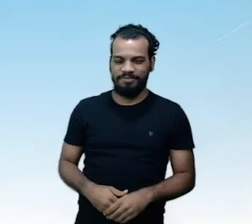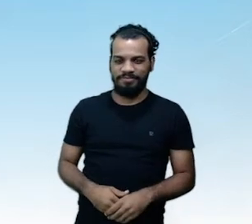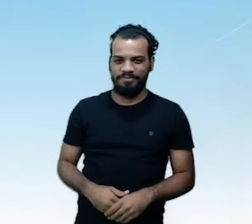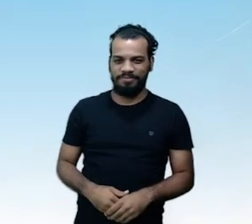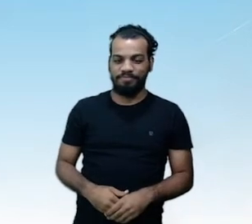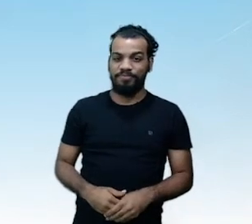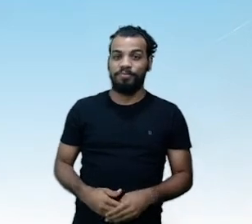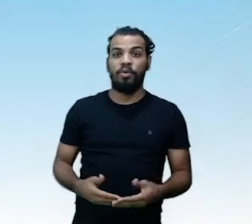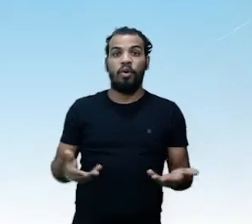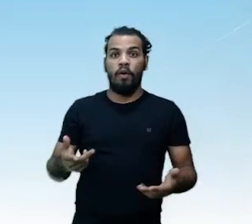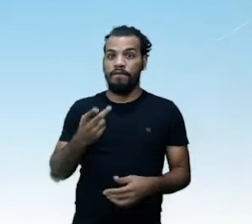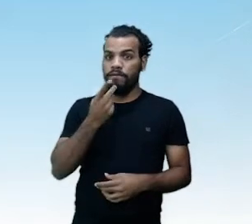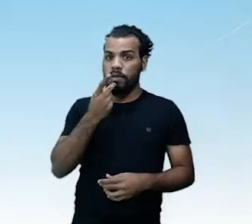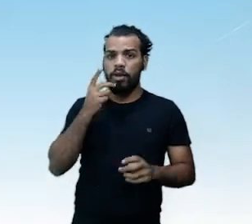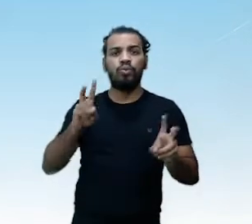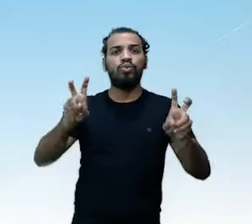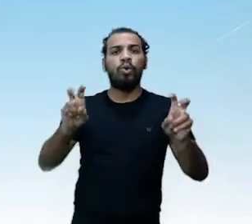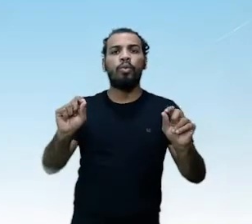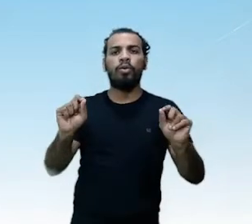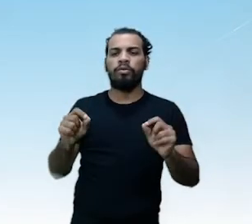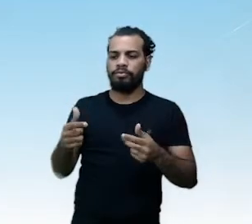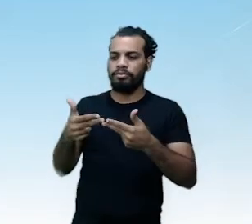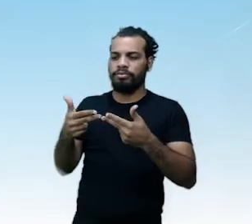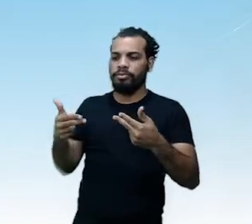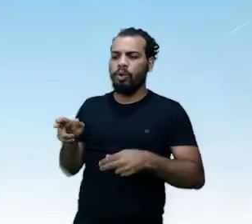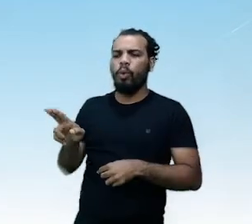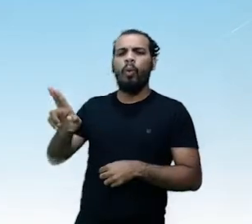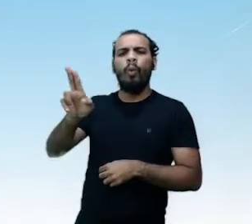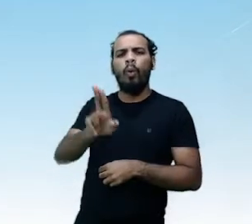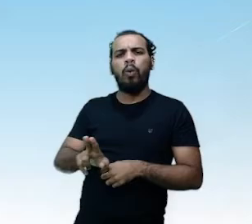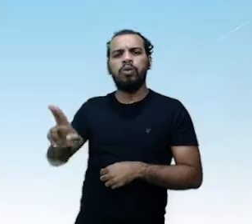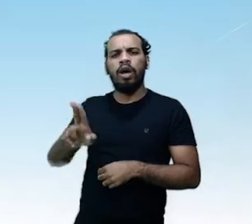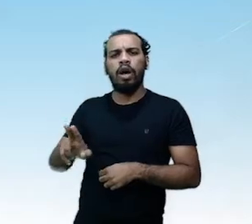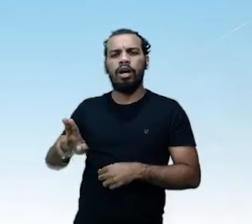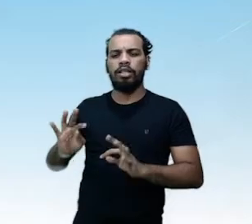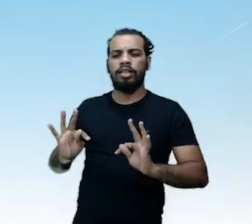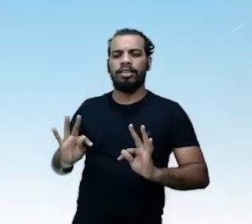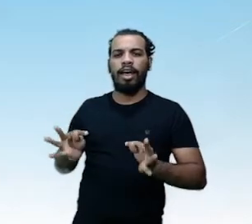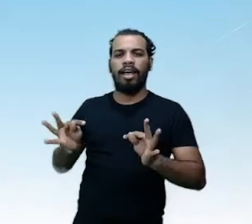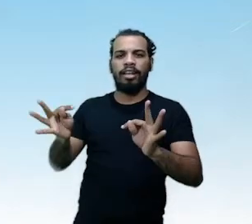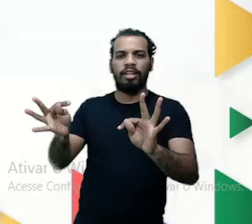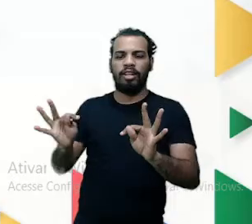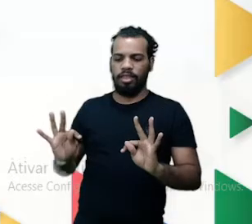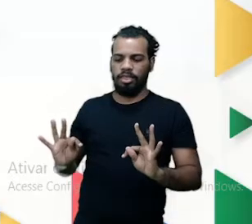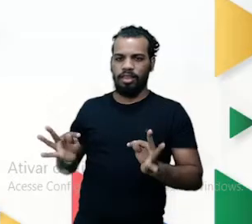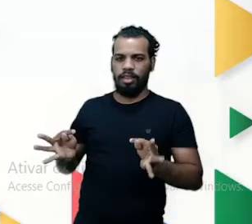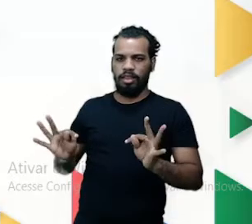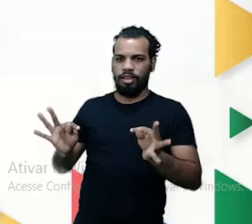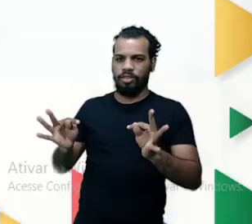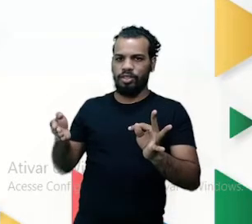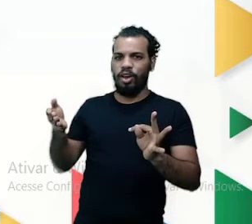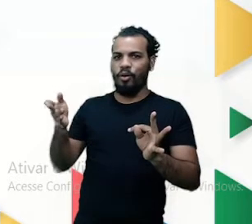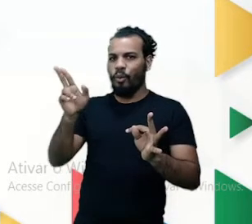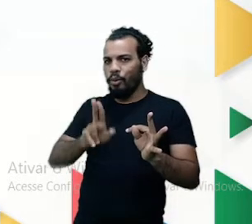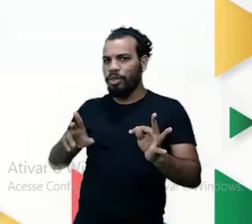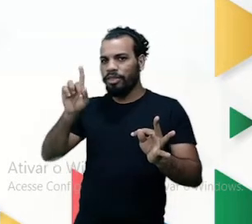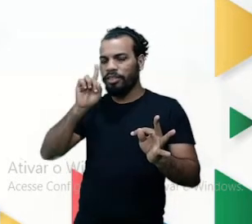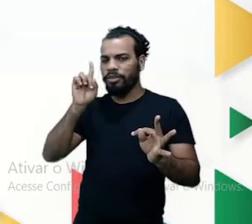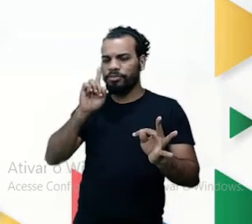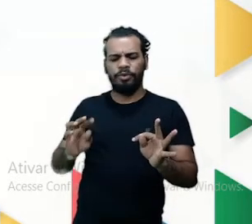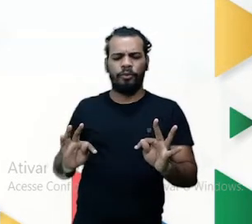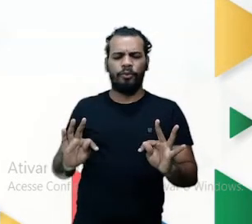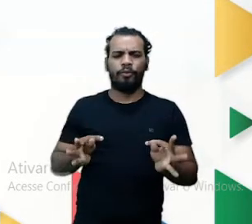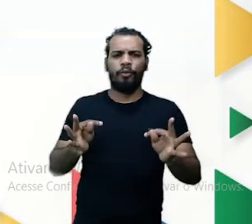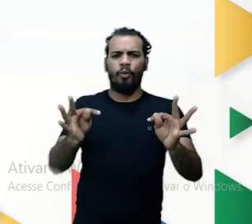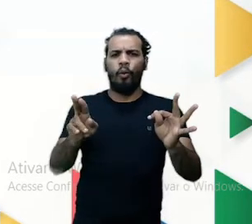irei falar sobre o uso de equipamentos tecnológicos no nosso cotidiano. E quando se fala do